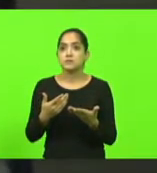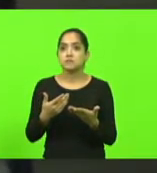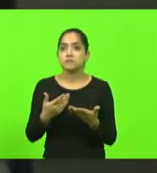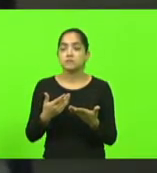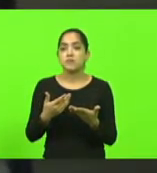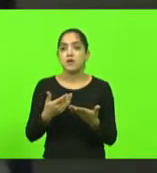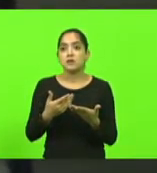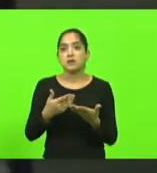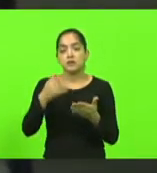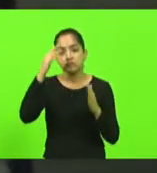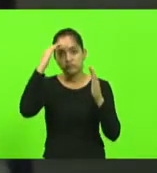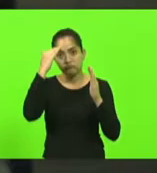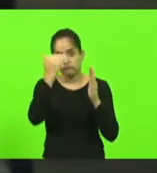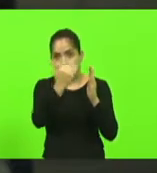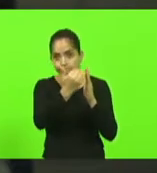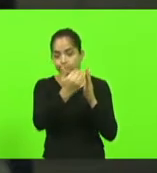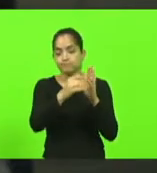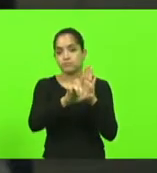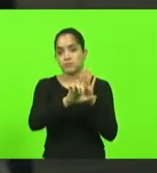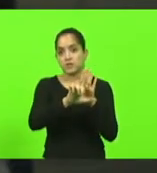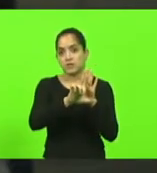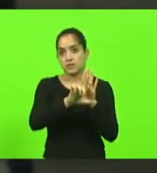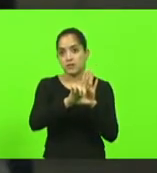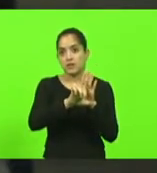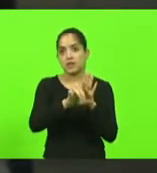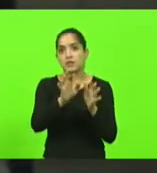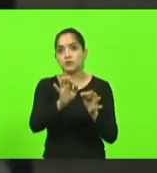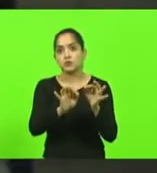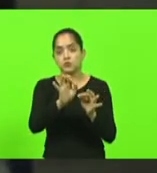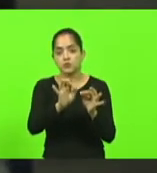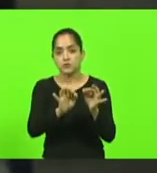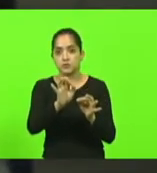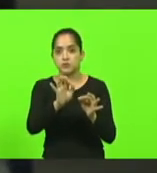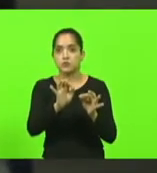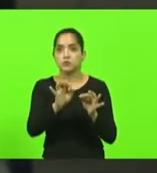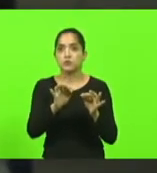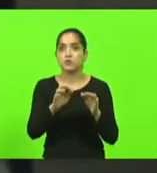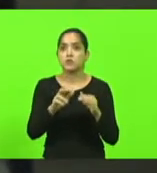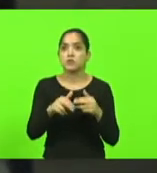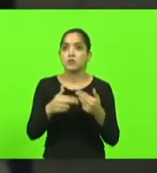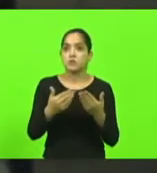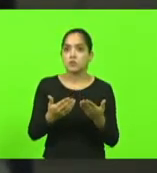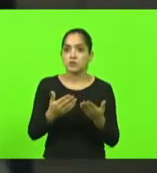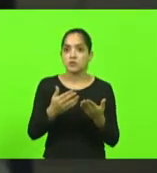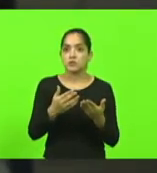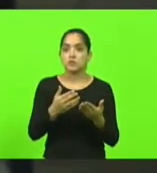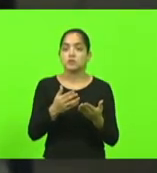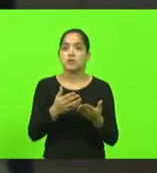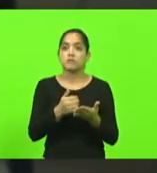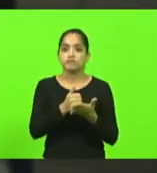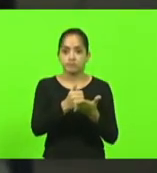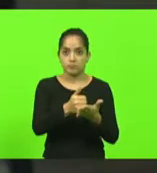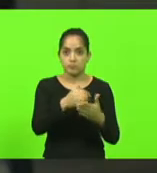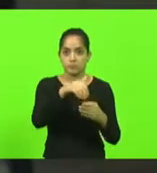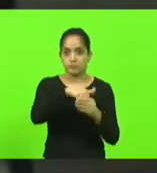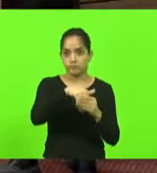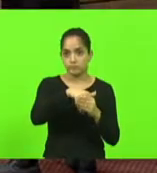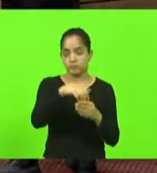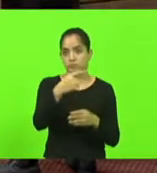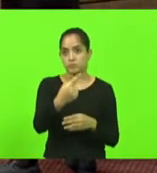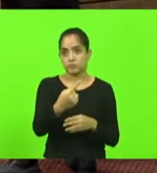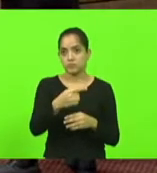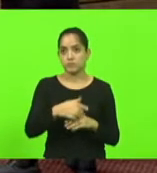os encaminhamentos jurídicos que se fazem necessários, por isso, então, eu acompanho o governo votando um. Como